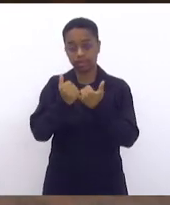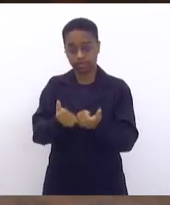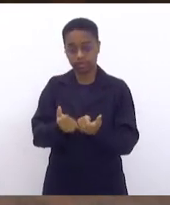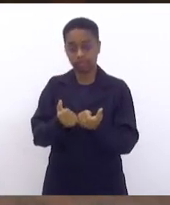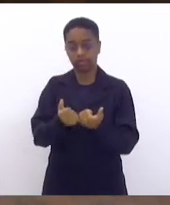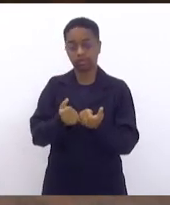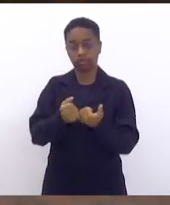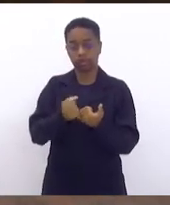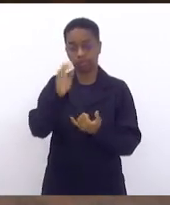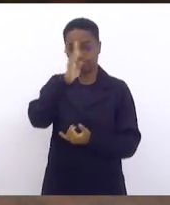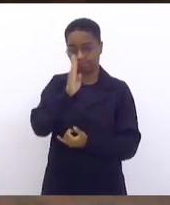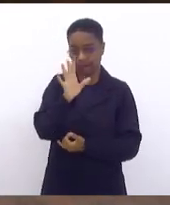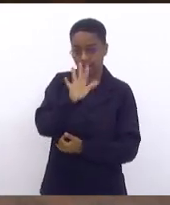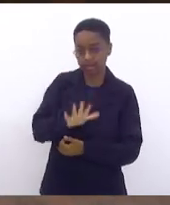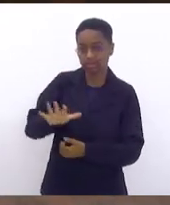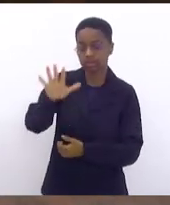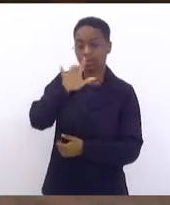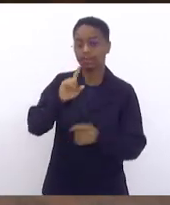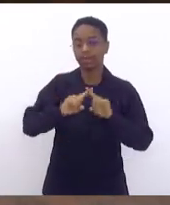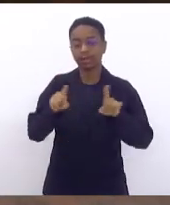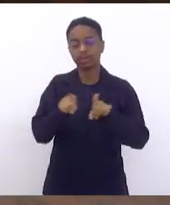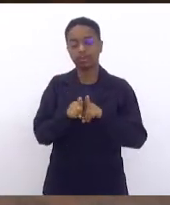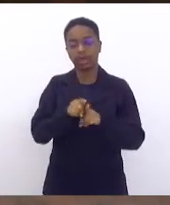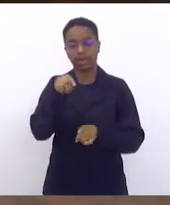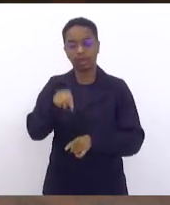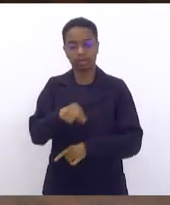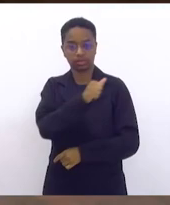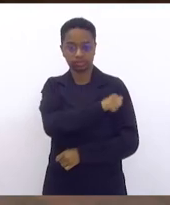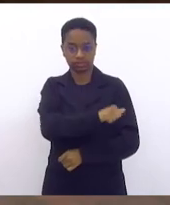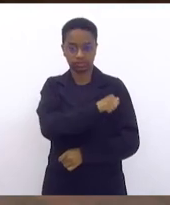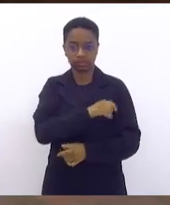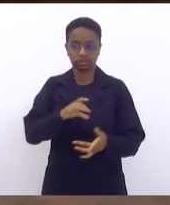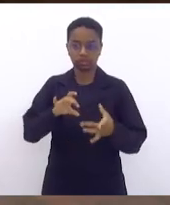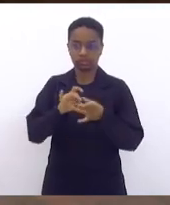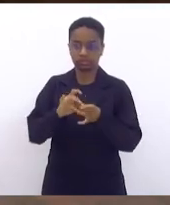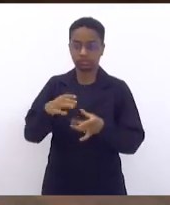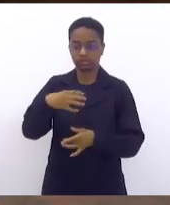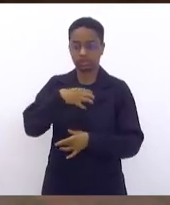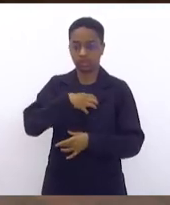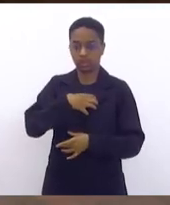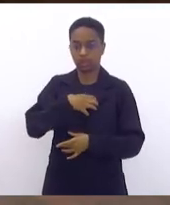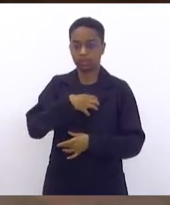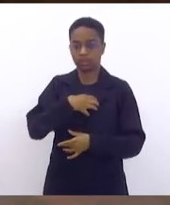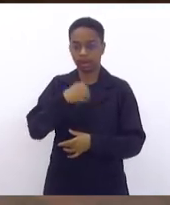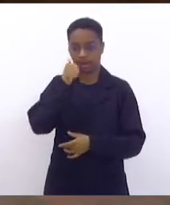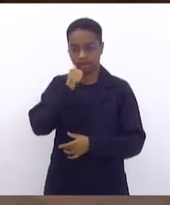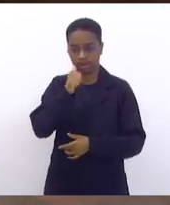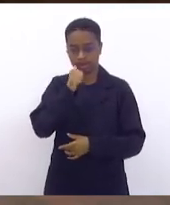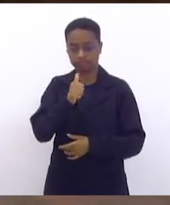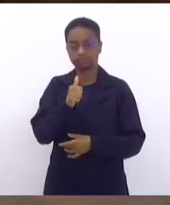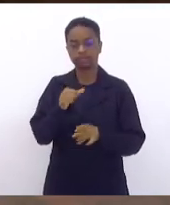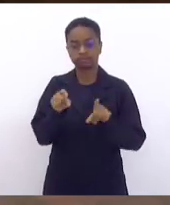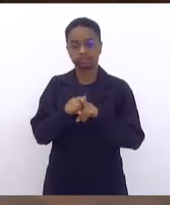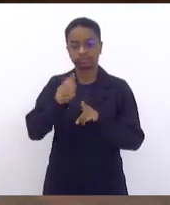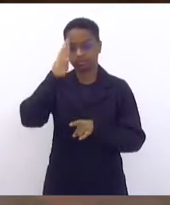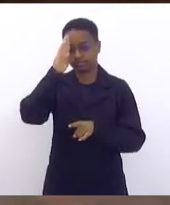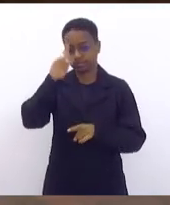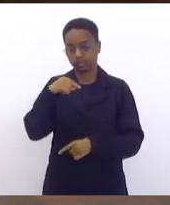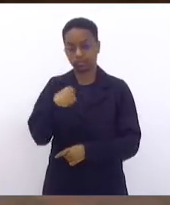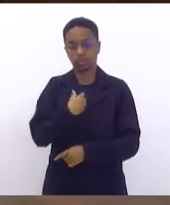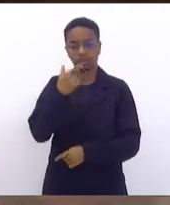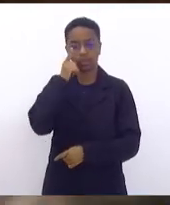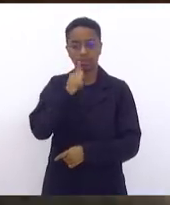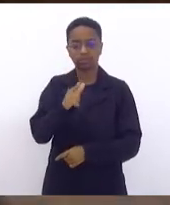no Brasil, mas reconhecer o Rio de Janeiro com as baianas do acarajé é fundamental para que a gente tenha a